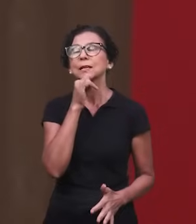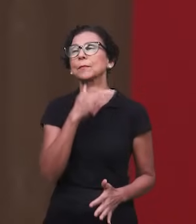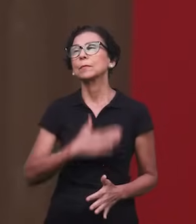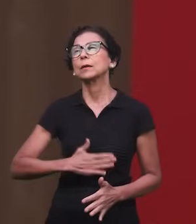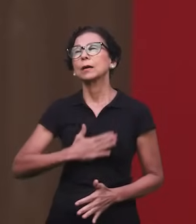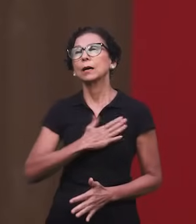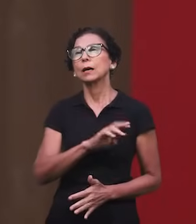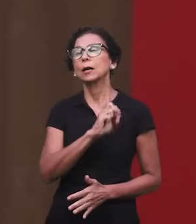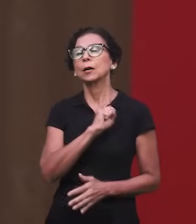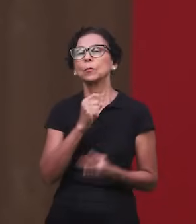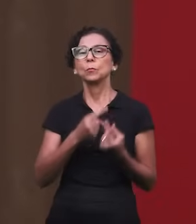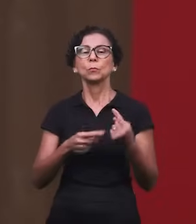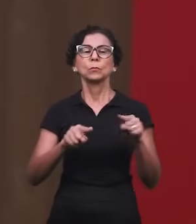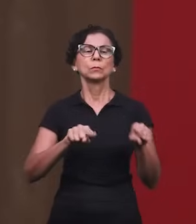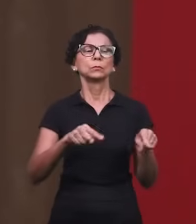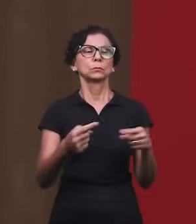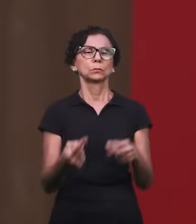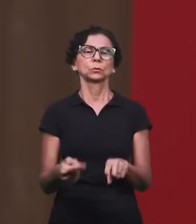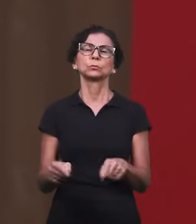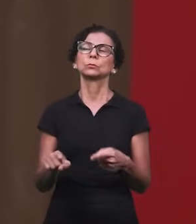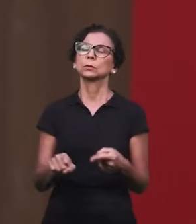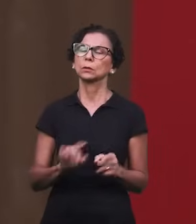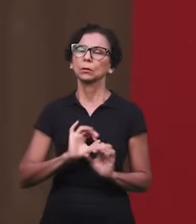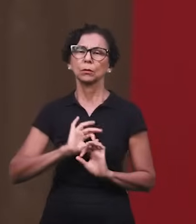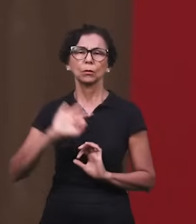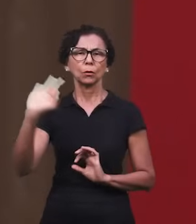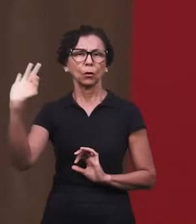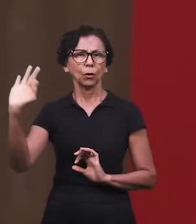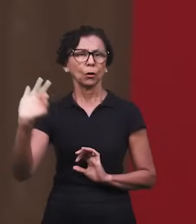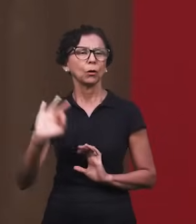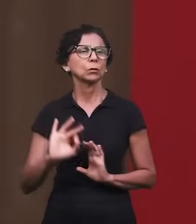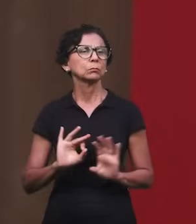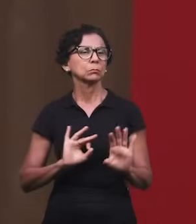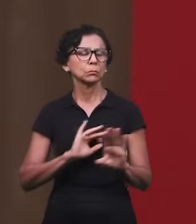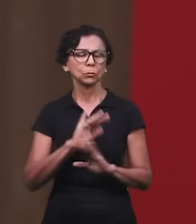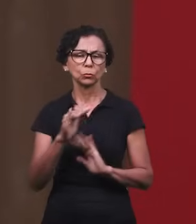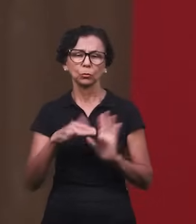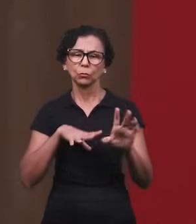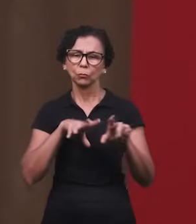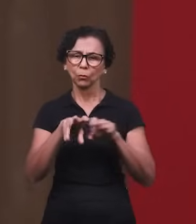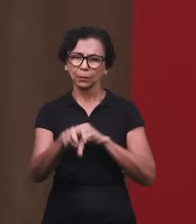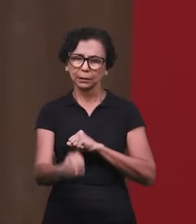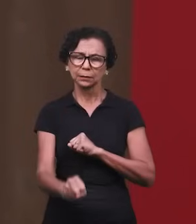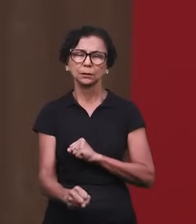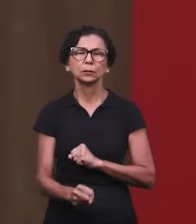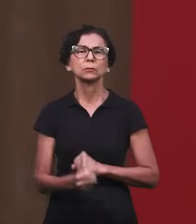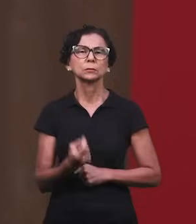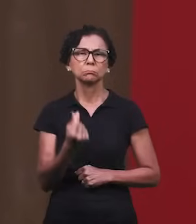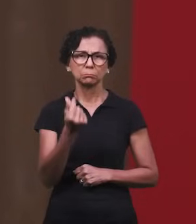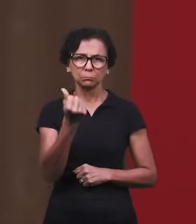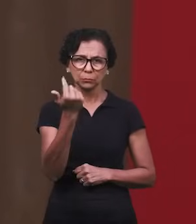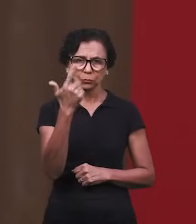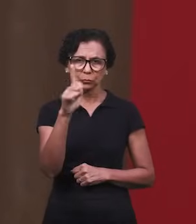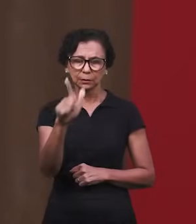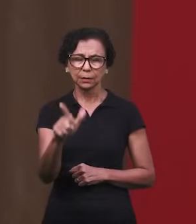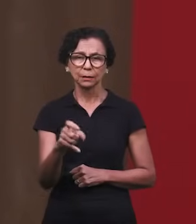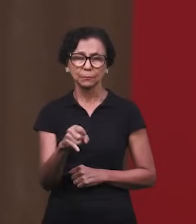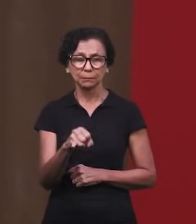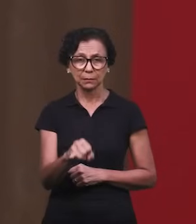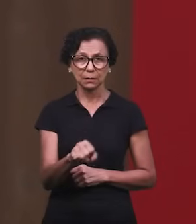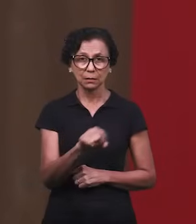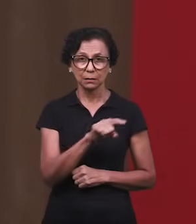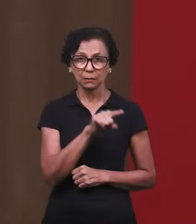a música. Ótimo, é possível. Eu entendo que todo tipo de formação você pode ganhar vida com ela. Agora,